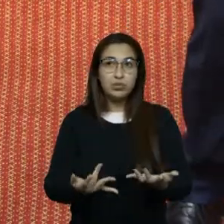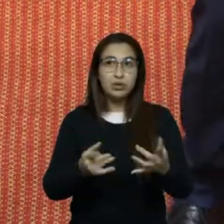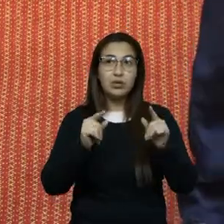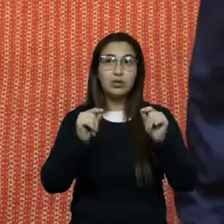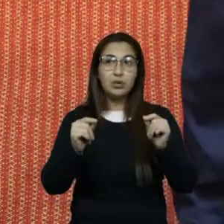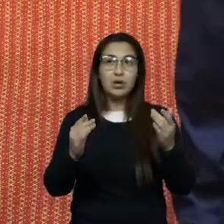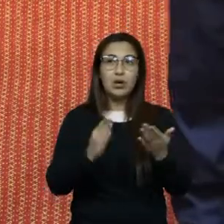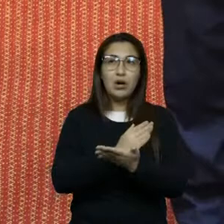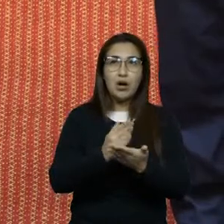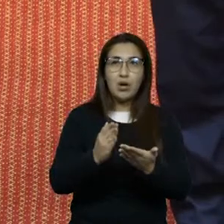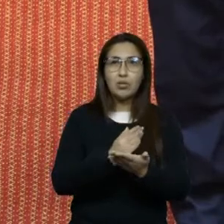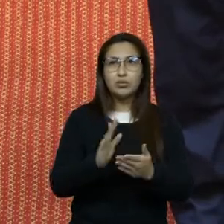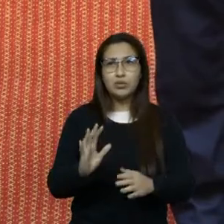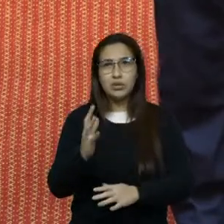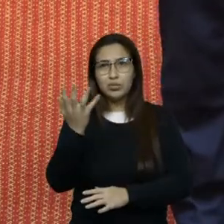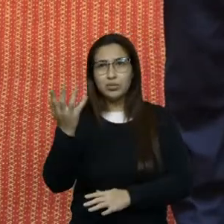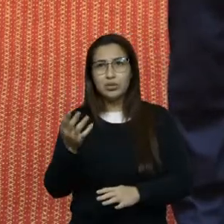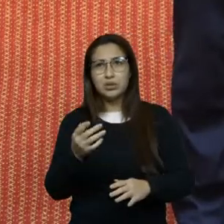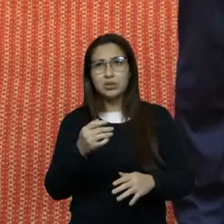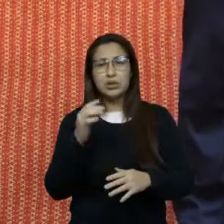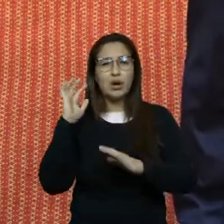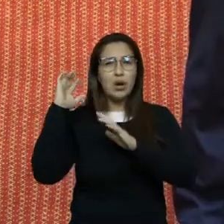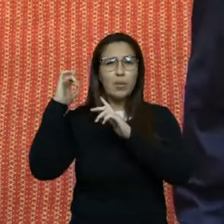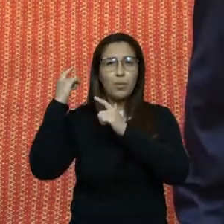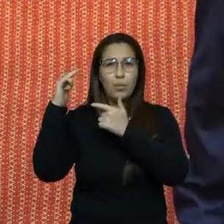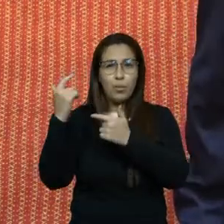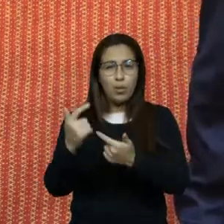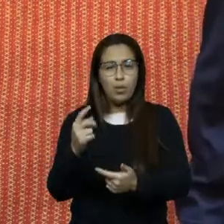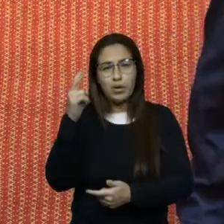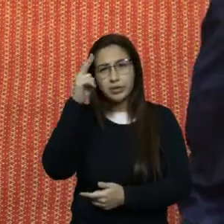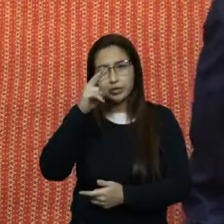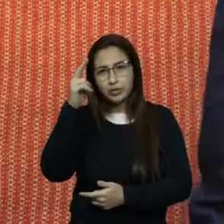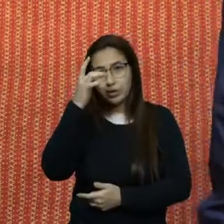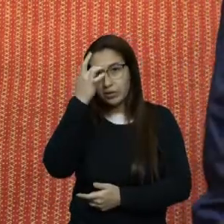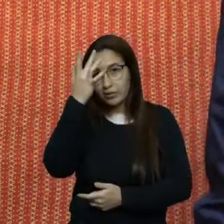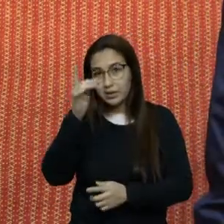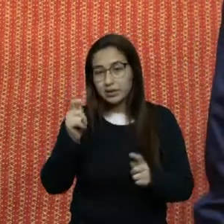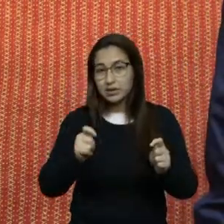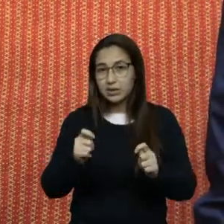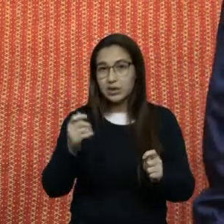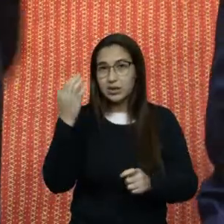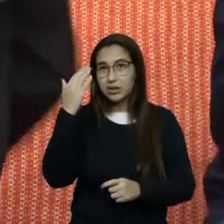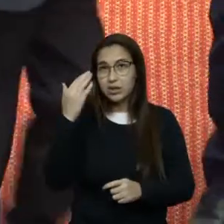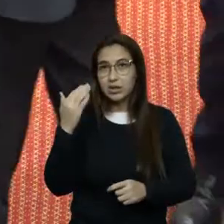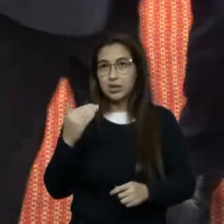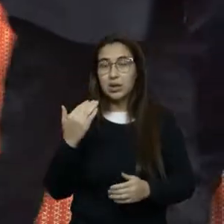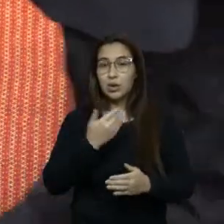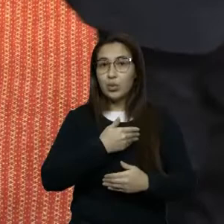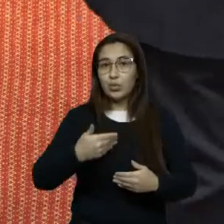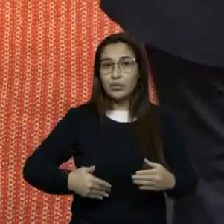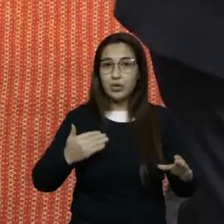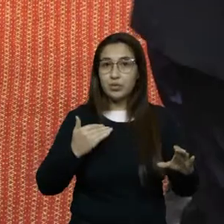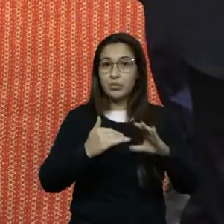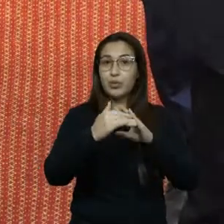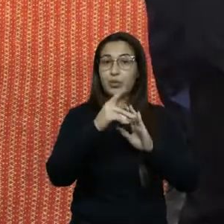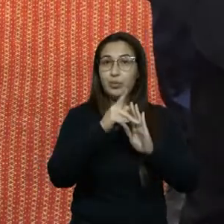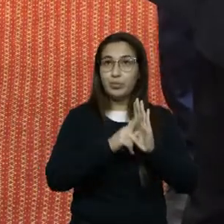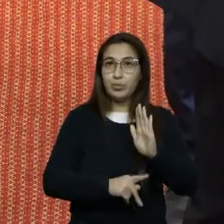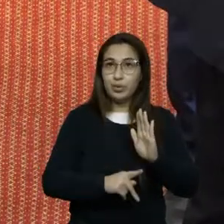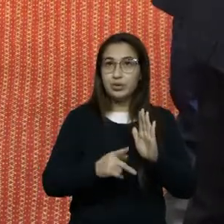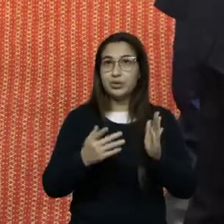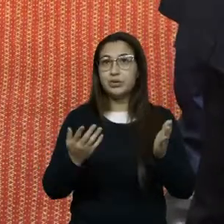algumas uma situação é uma ordem cronológica para facilitar o entendimento de todo mundo o governo mandou para cá um projeto